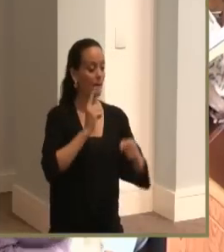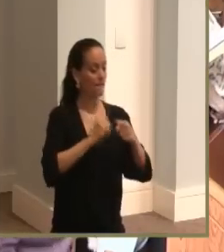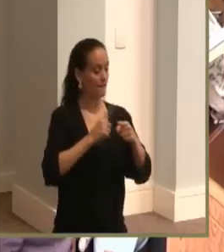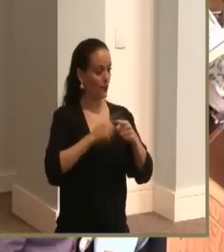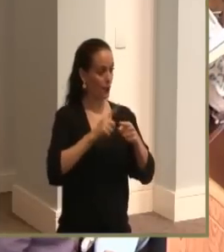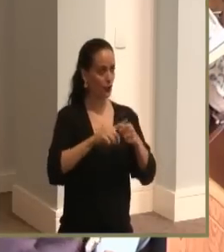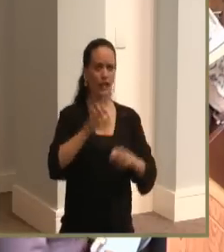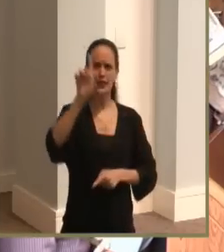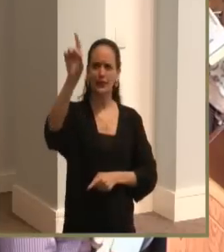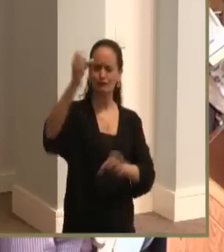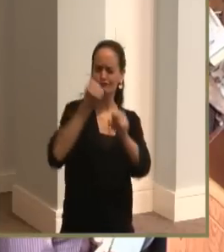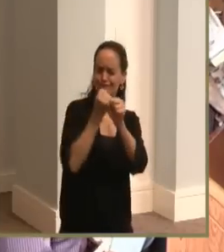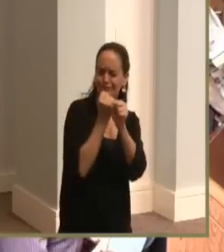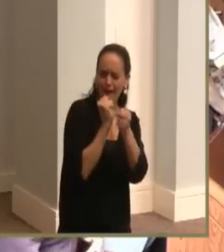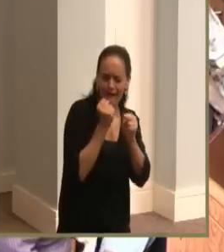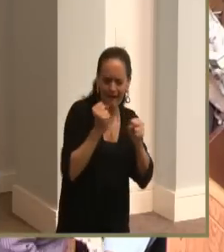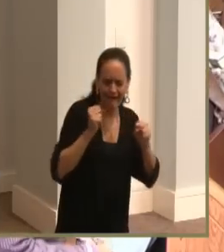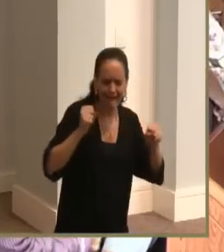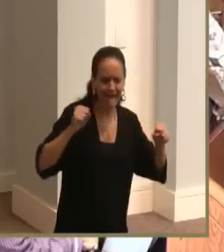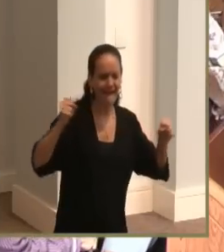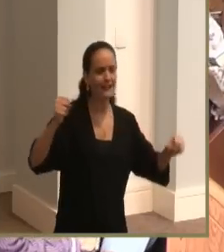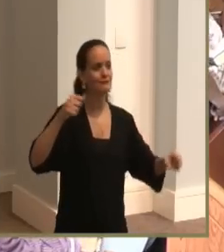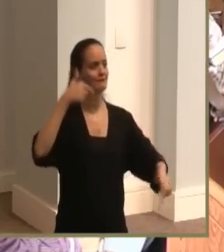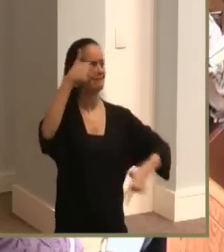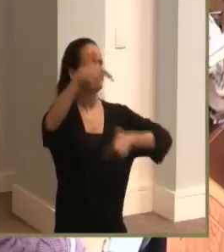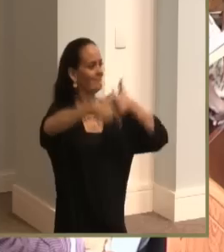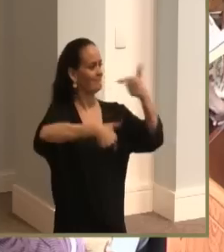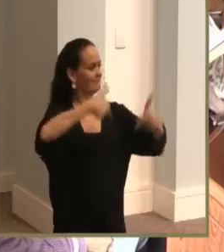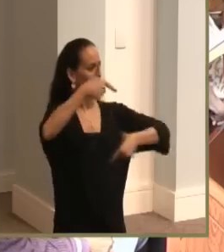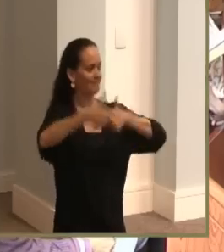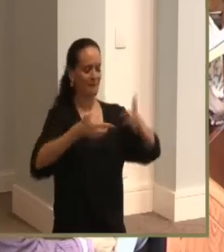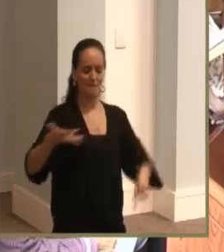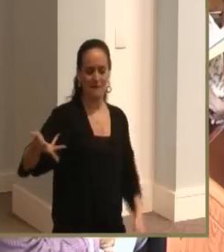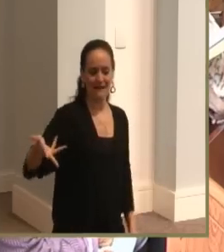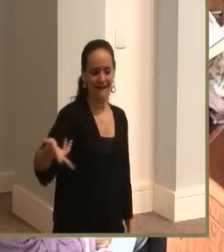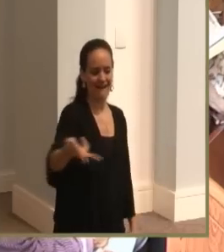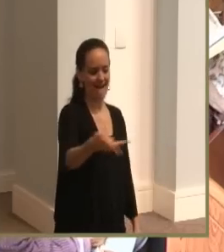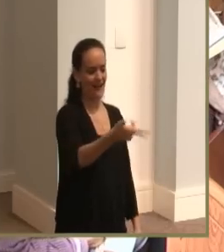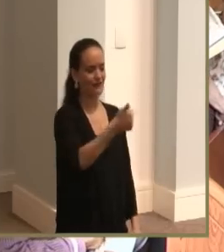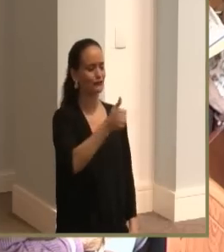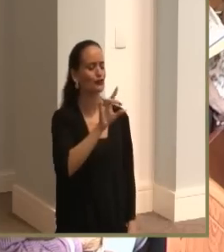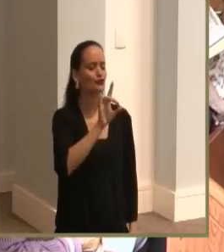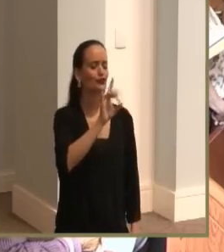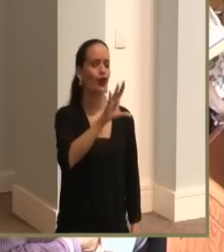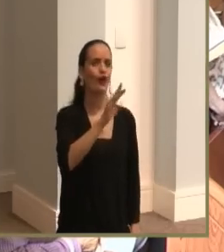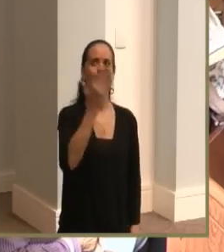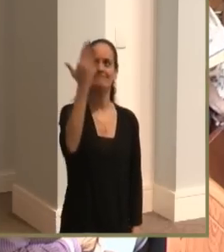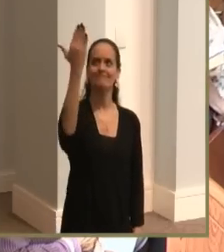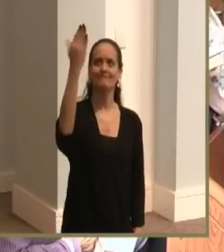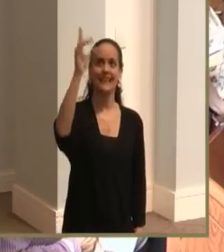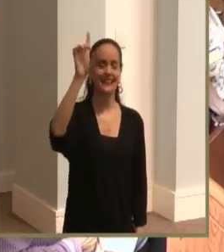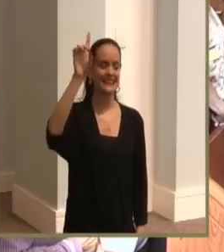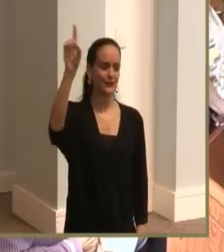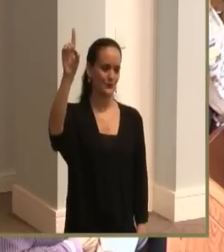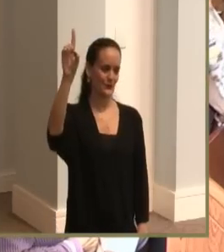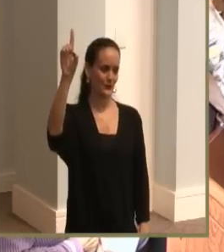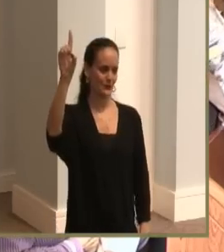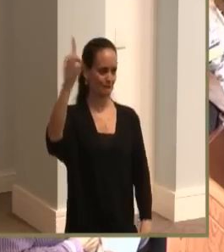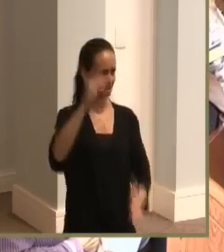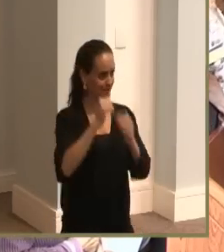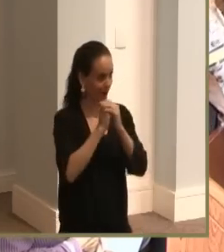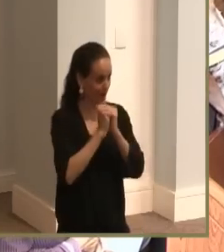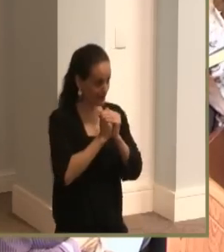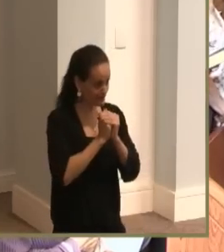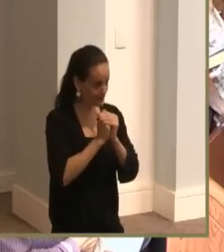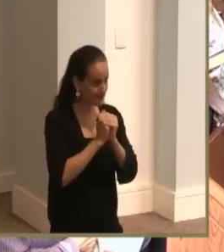porque tu és grande e operas maravilhas. Só tu és Deus. Amém,